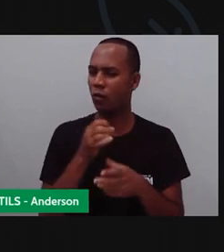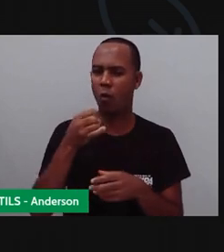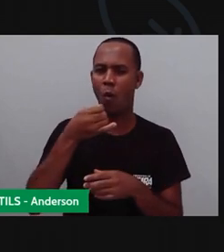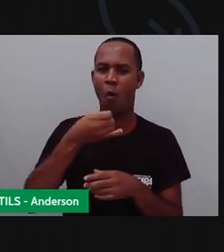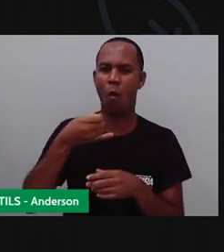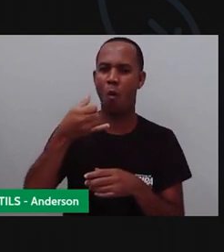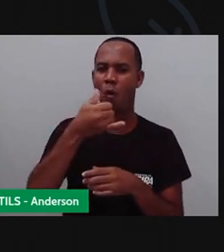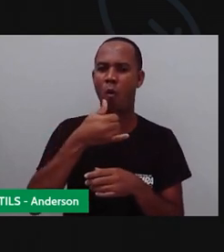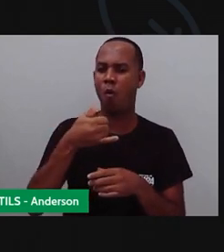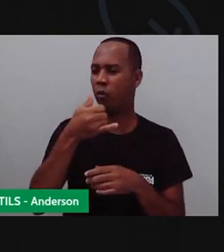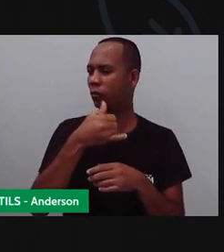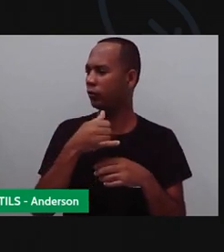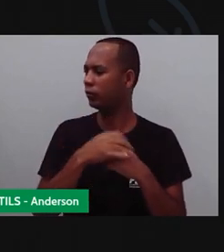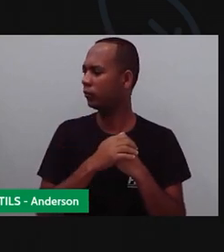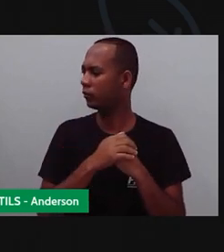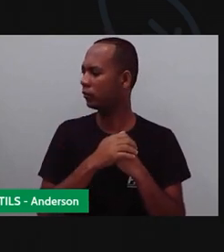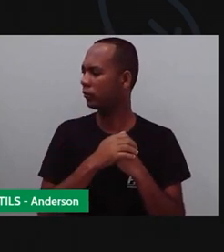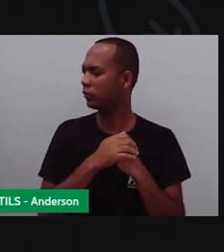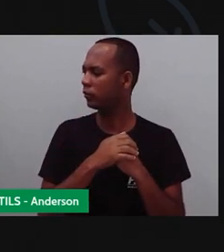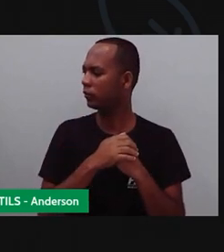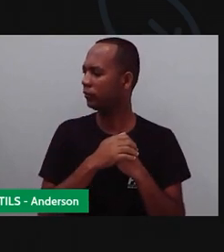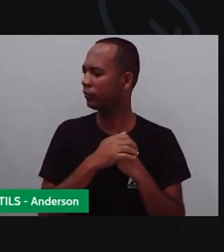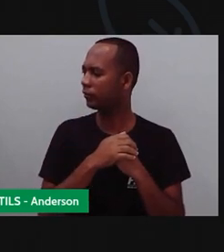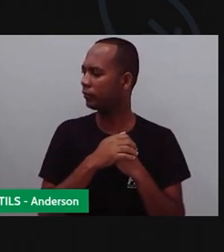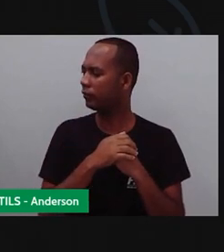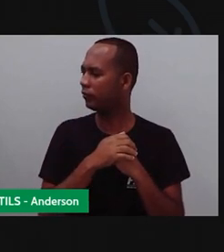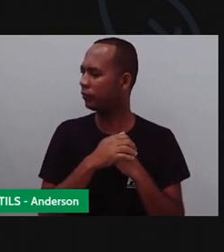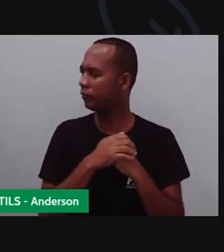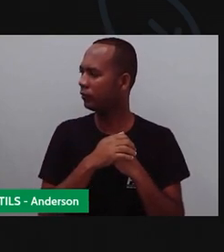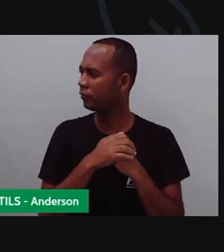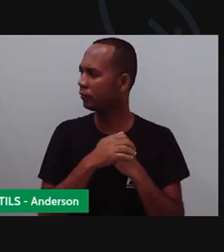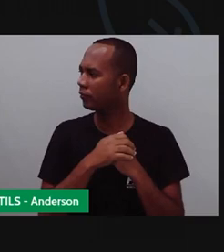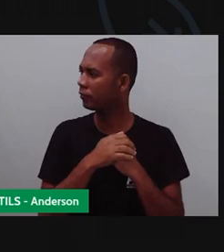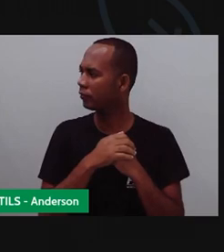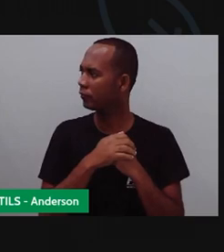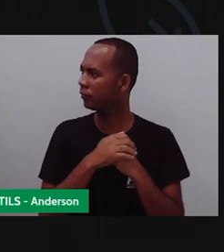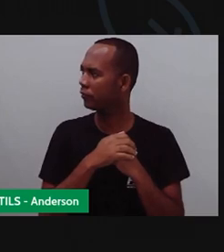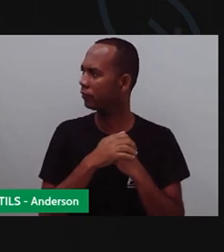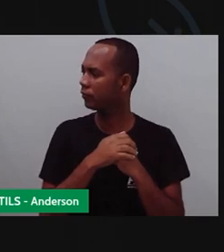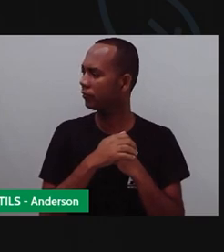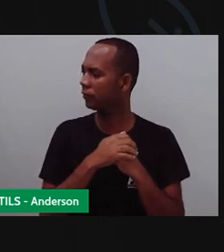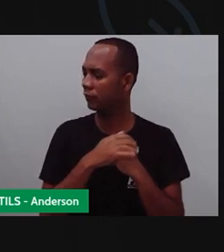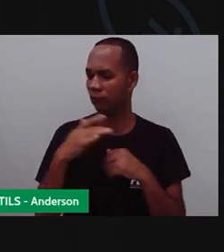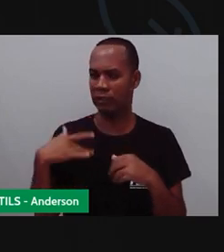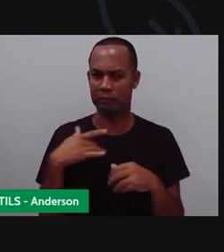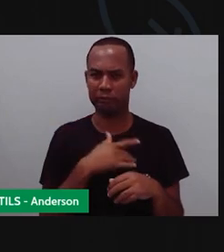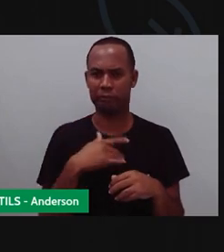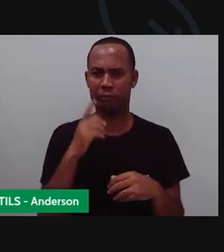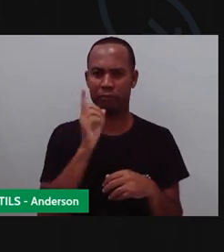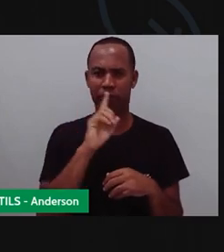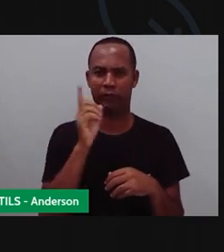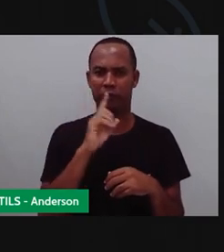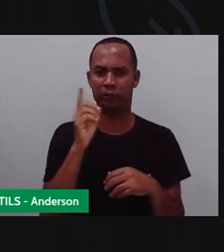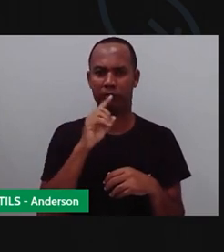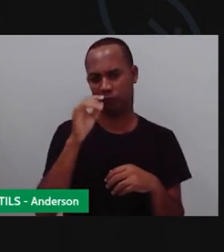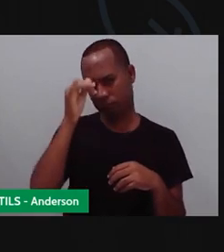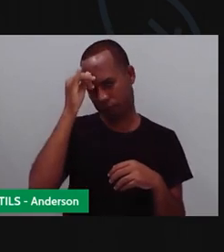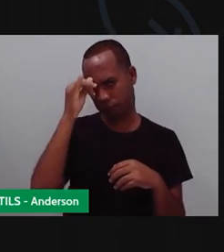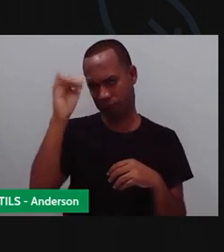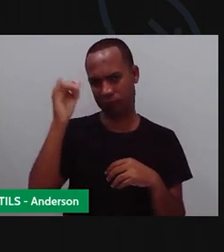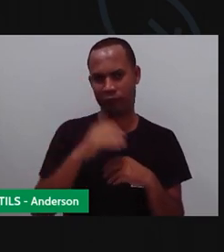óleo na que são as coisas gordurosas e aquelas coisas que não são lá tão saudáveis olha